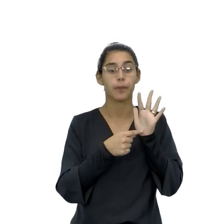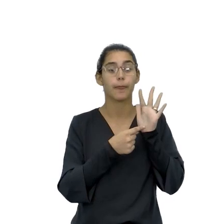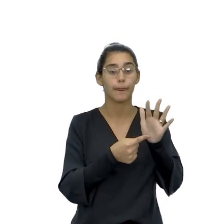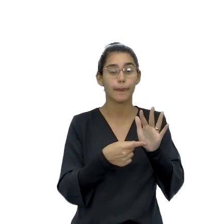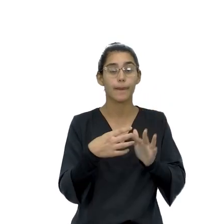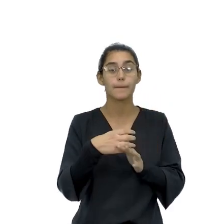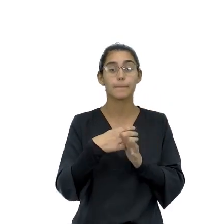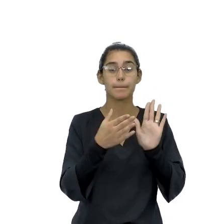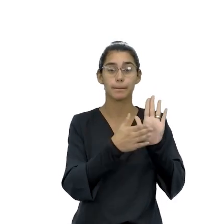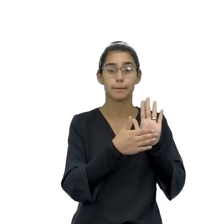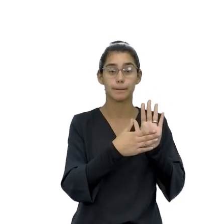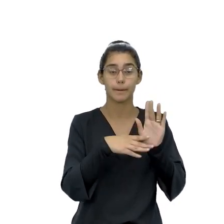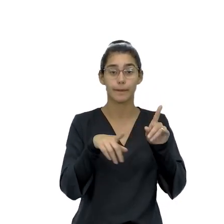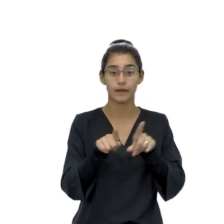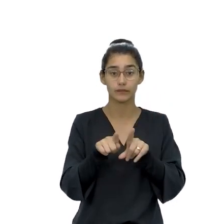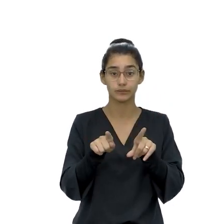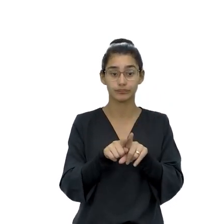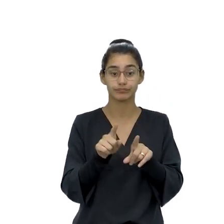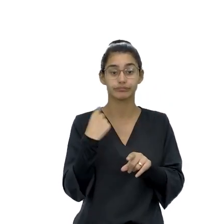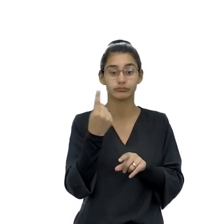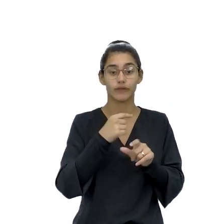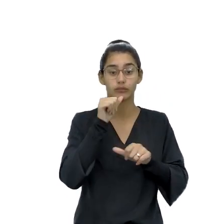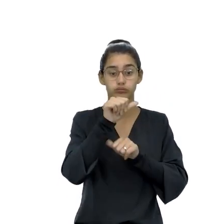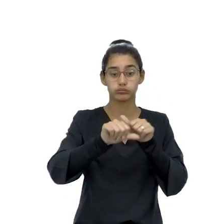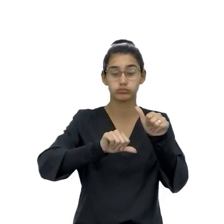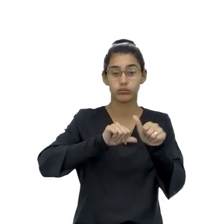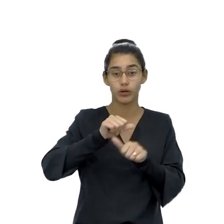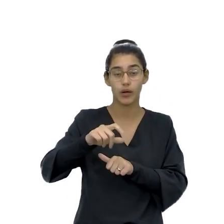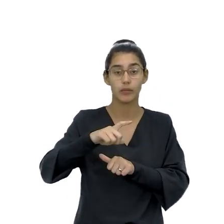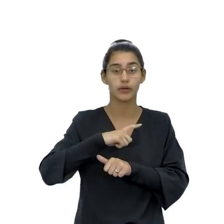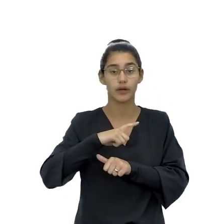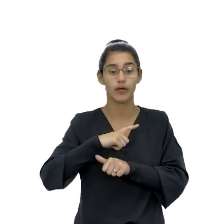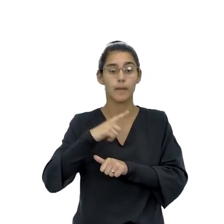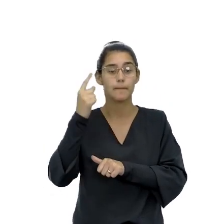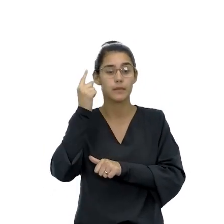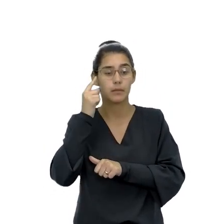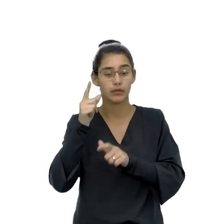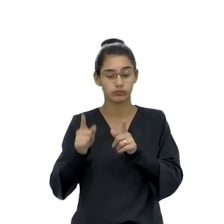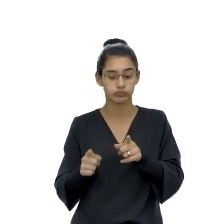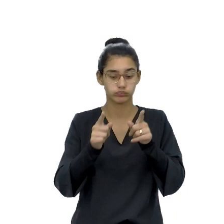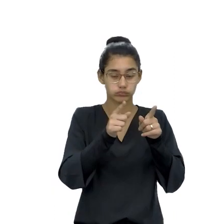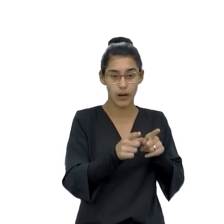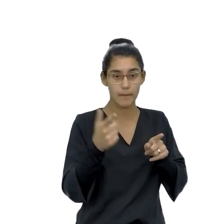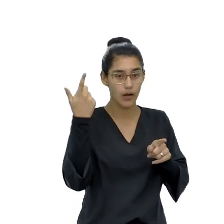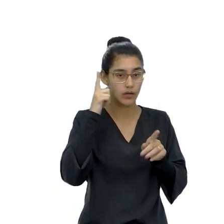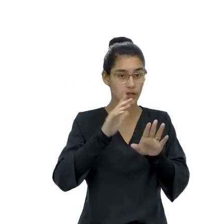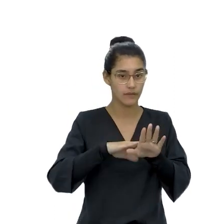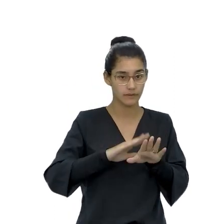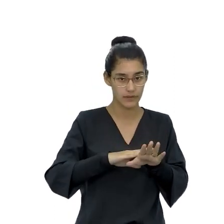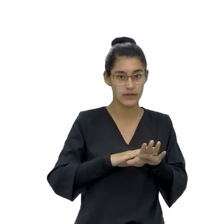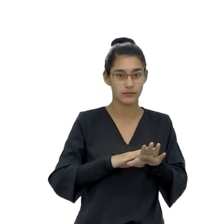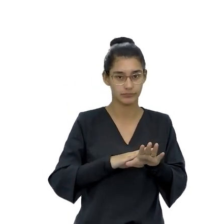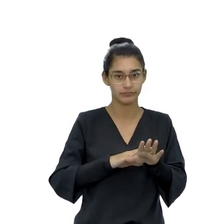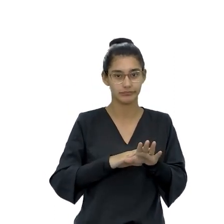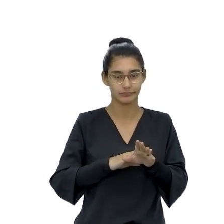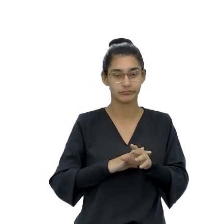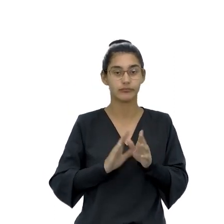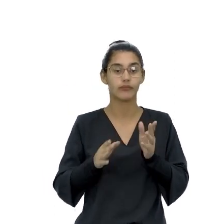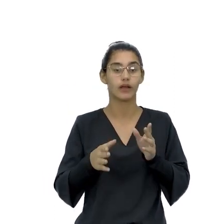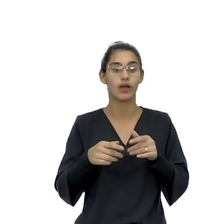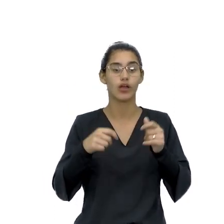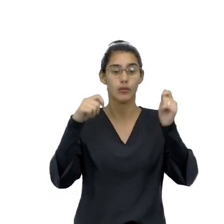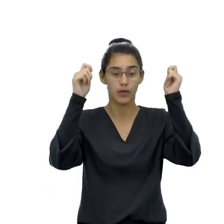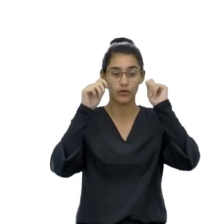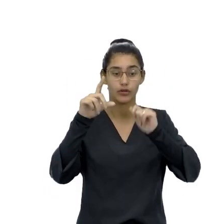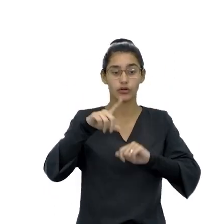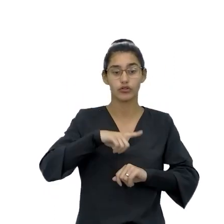uma outra proposta, e aí nós mudamos a incógnita de lugar para que ele faça essa resolução. Então,